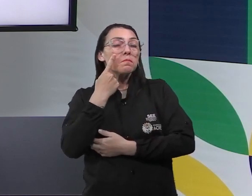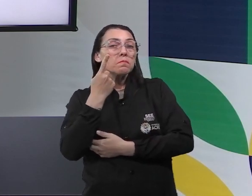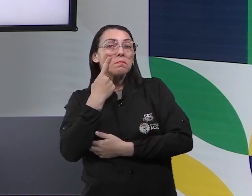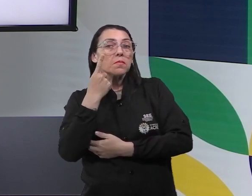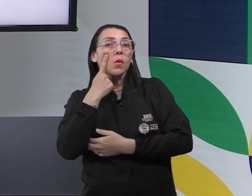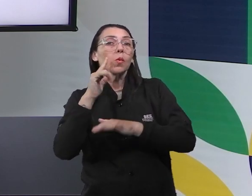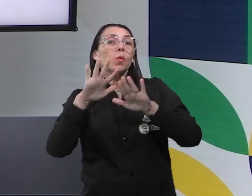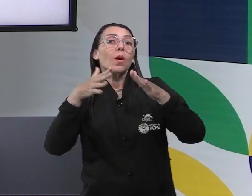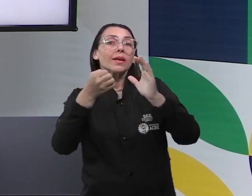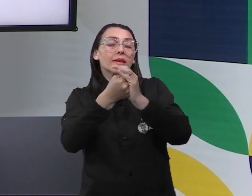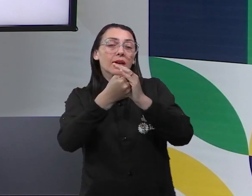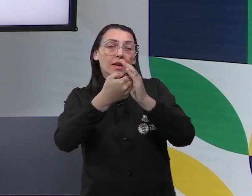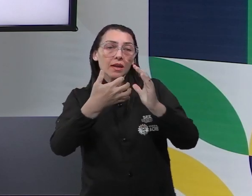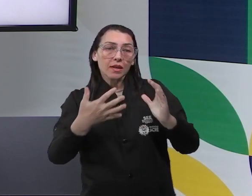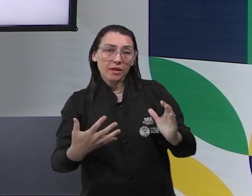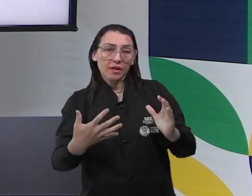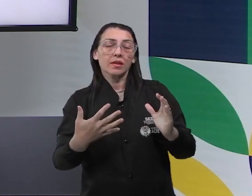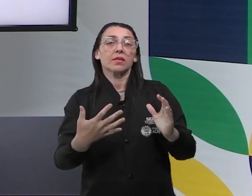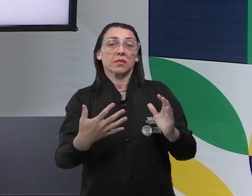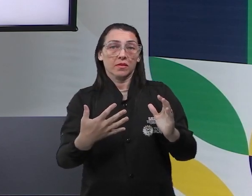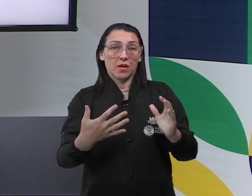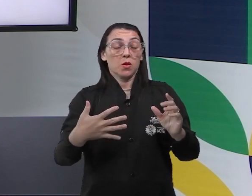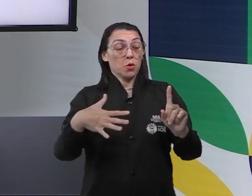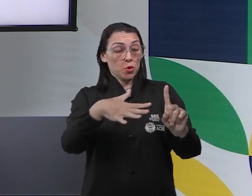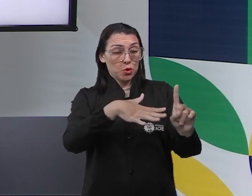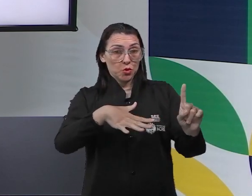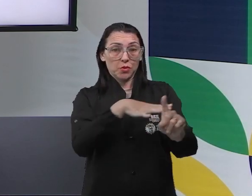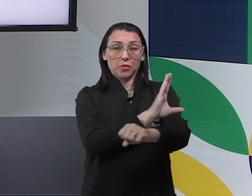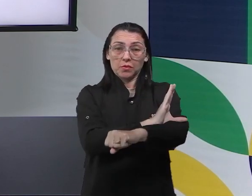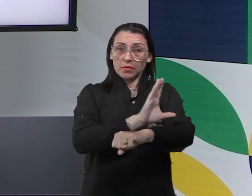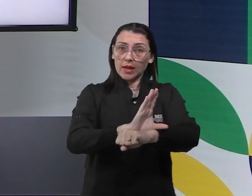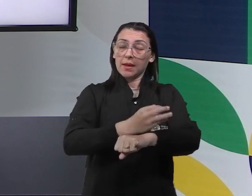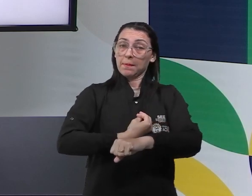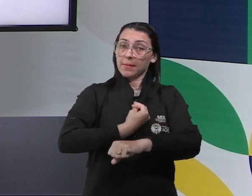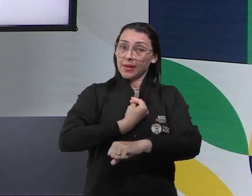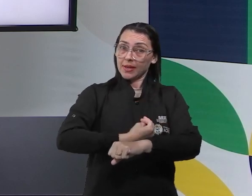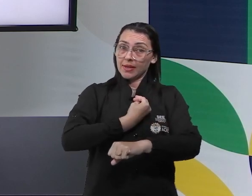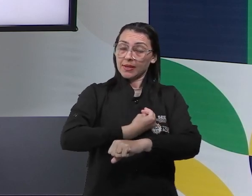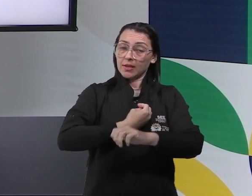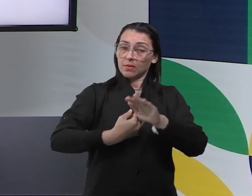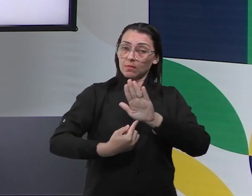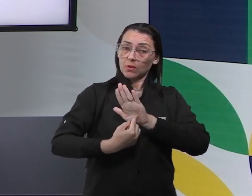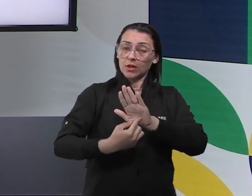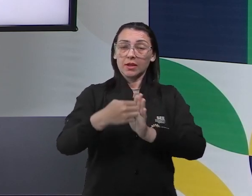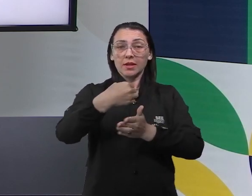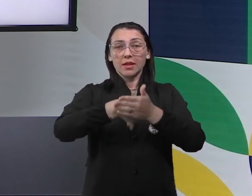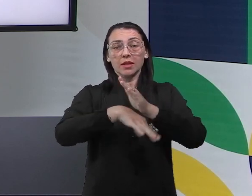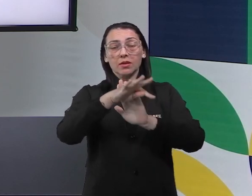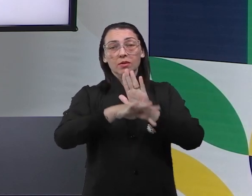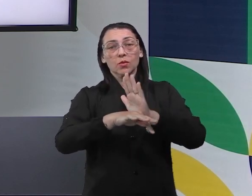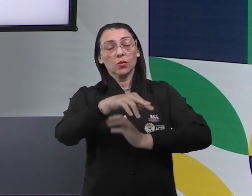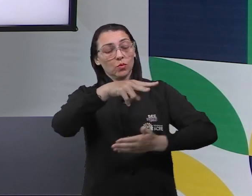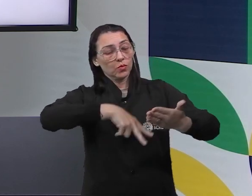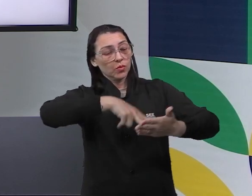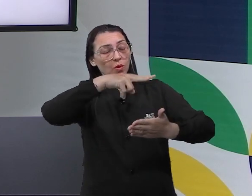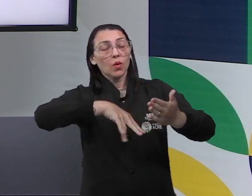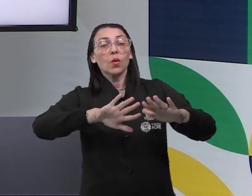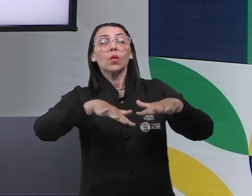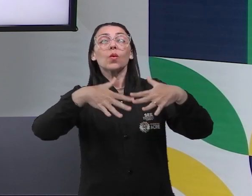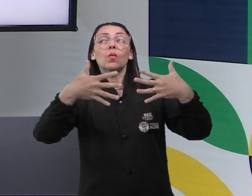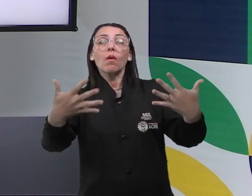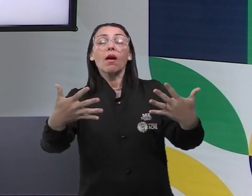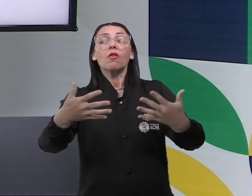quais aspectos, quais resquícios socioculturais estão aparecendo ali e quais eu posso fazer